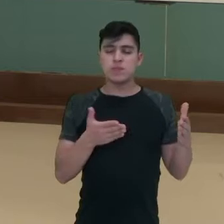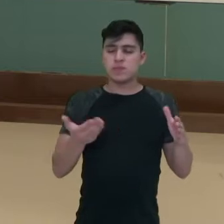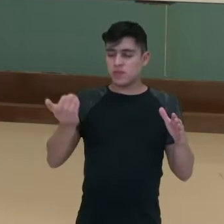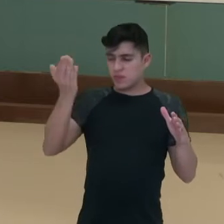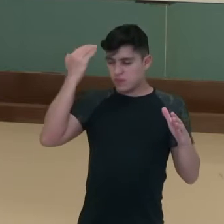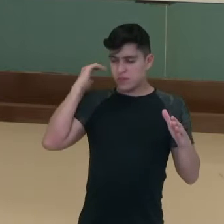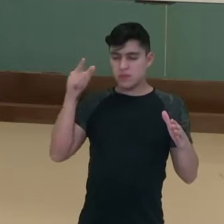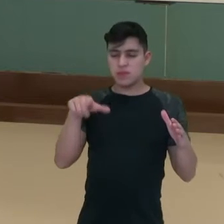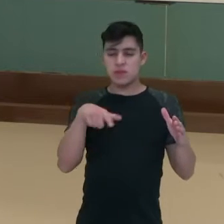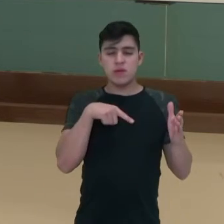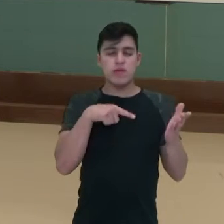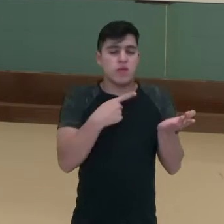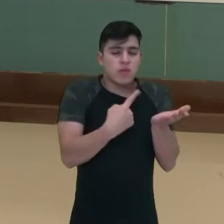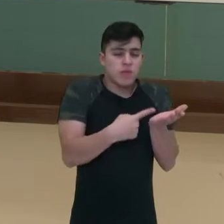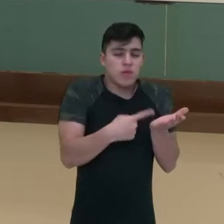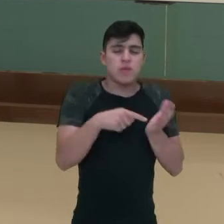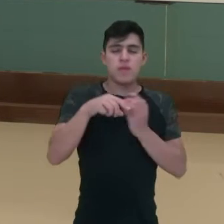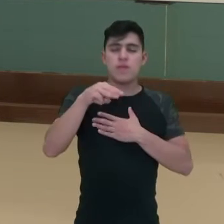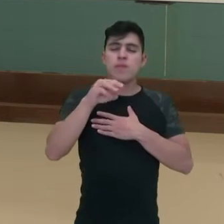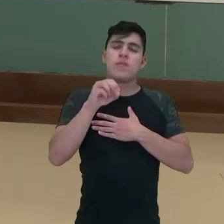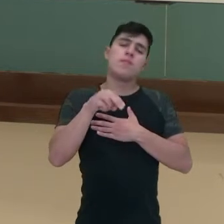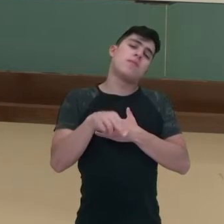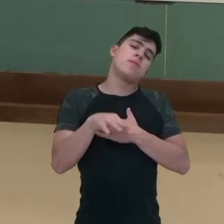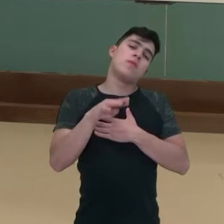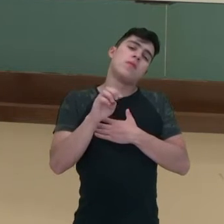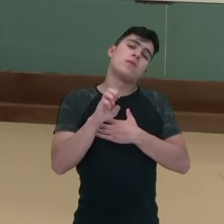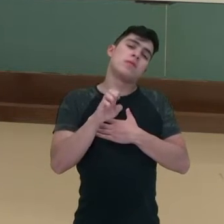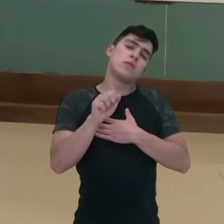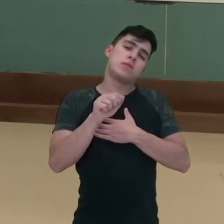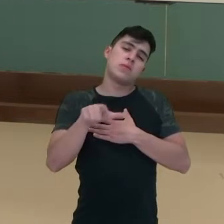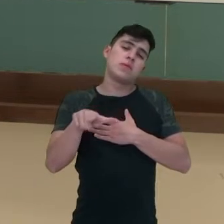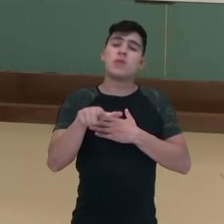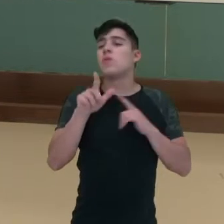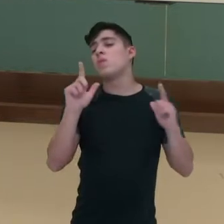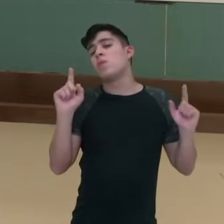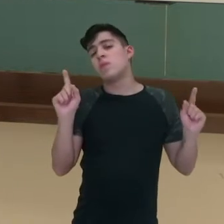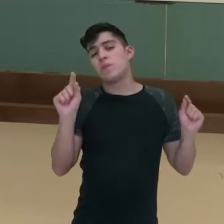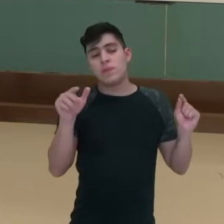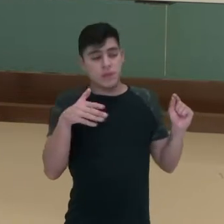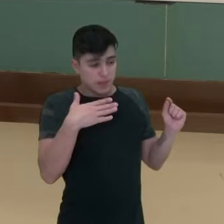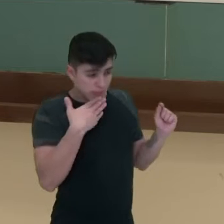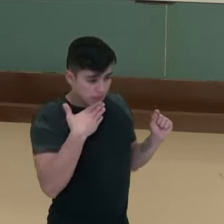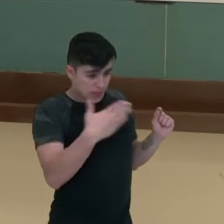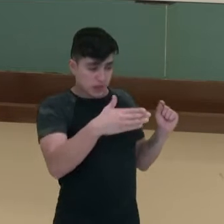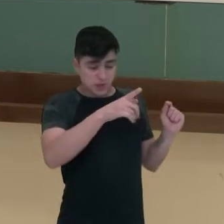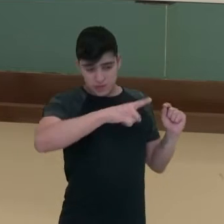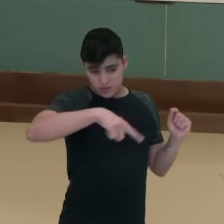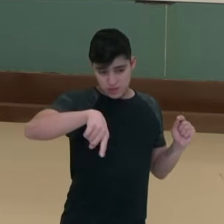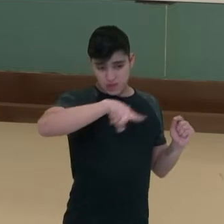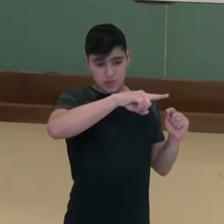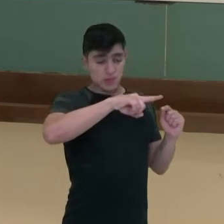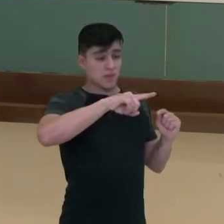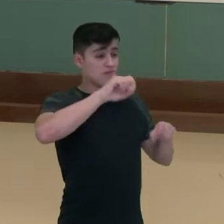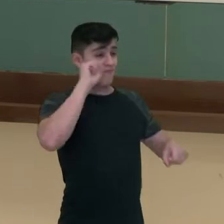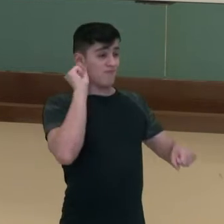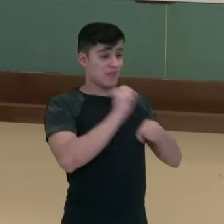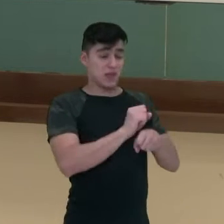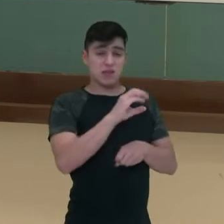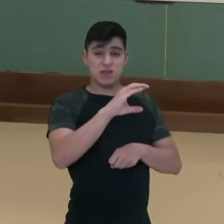de Montreal, e nesse protocolo de Montreal foi solicitado que parassem as emissões dos